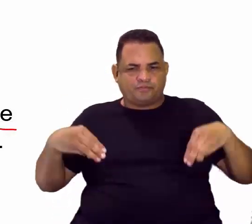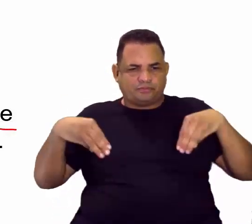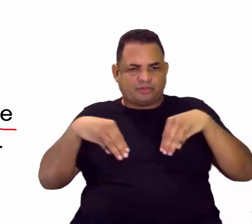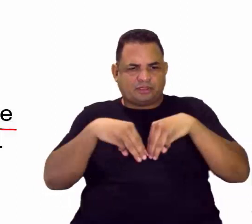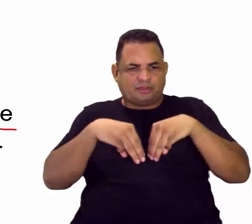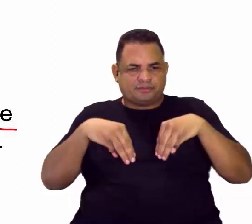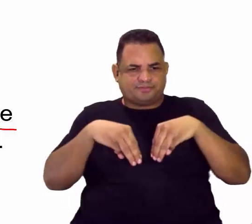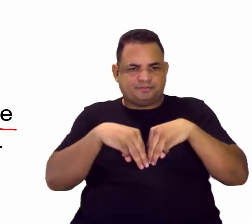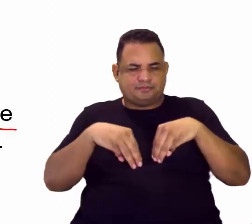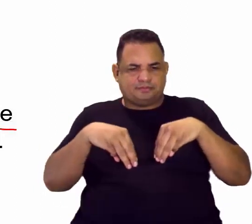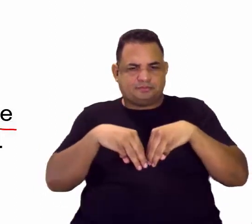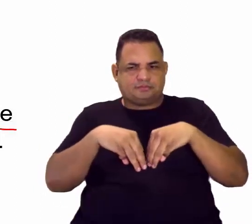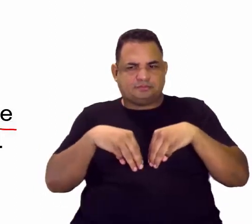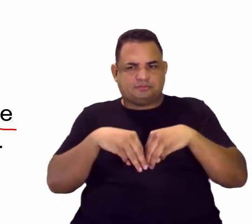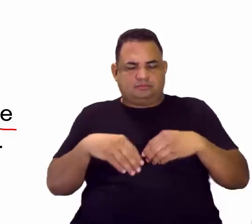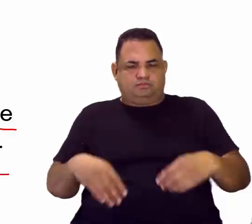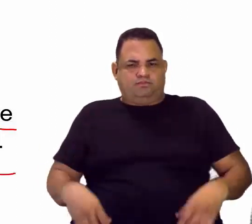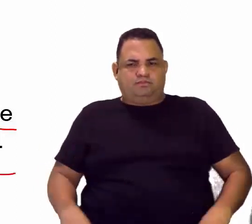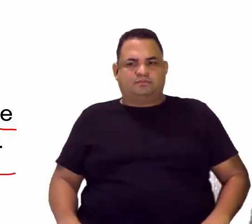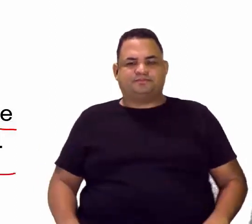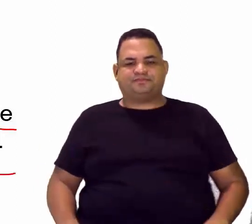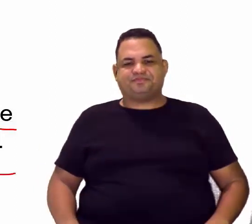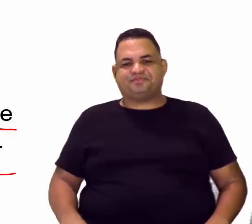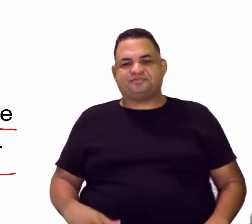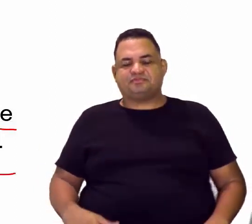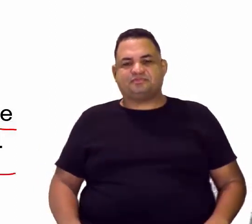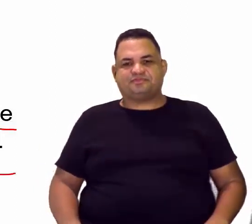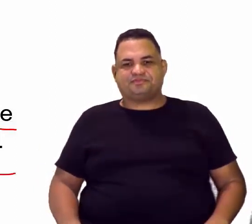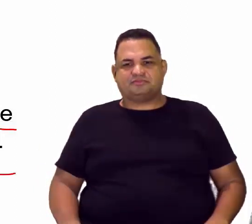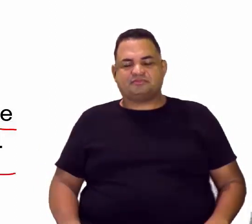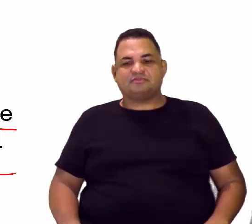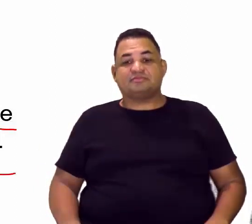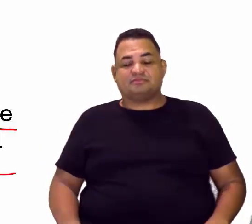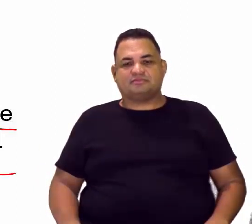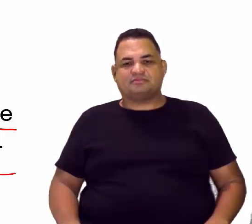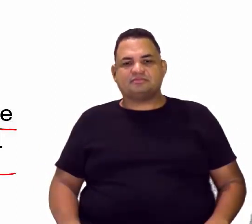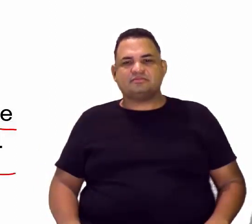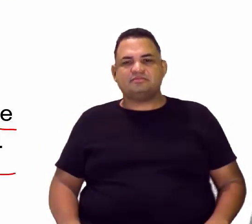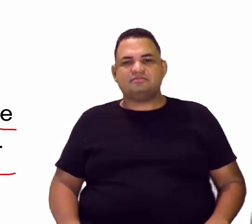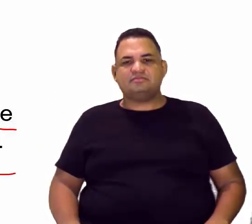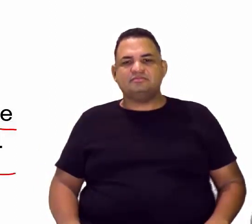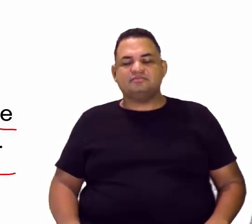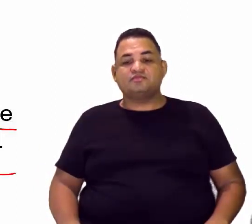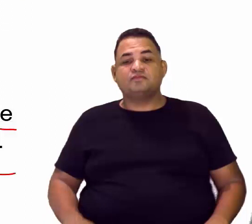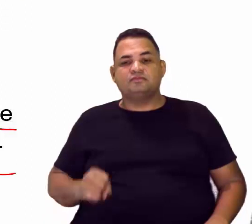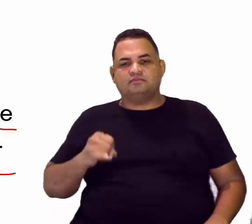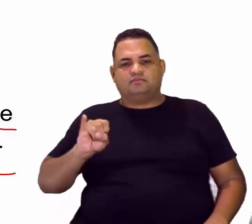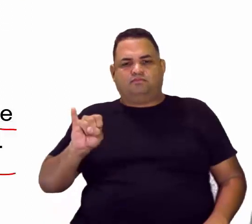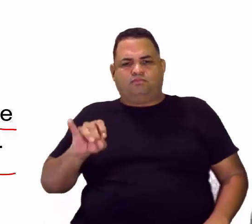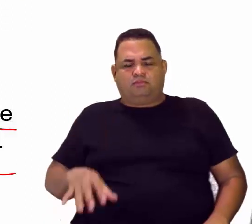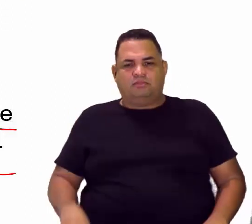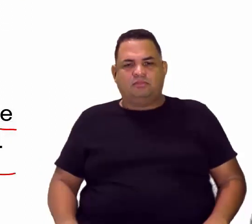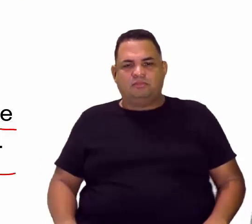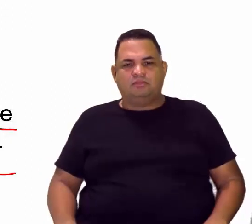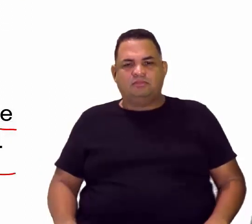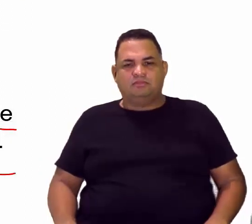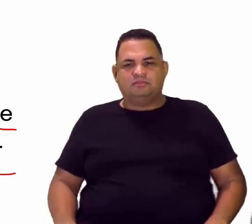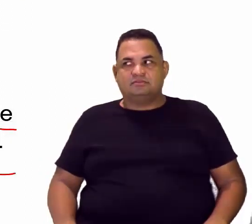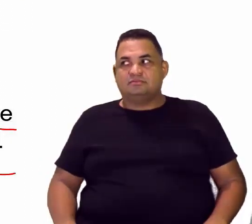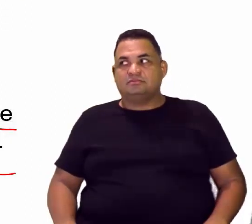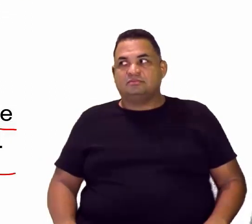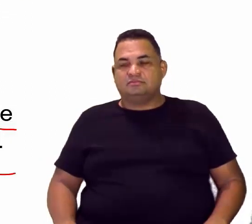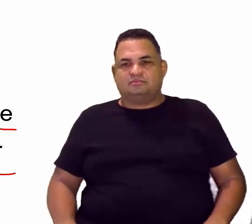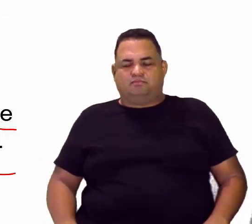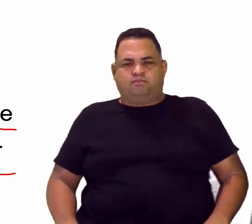a parte negativa da outra molécula. Então, se você coloca aí, ó, vamos